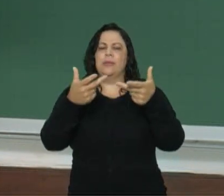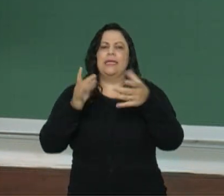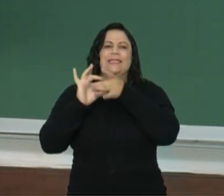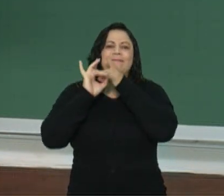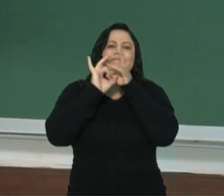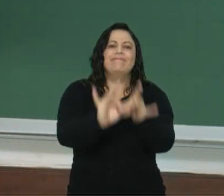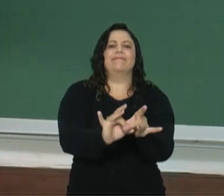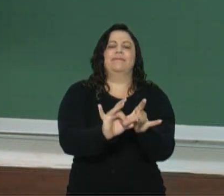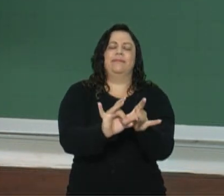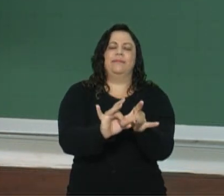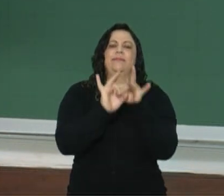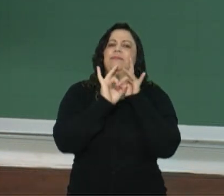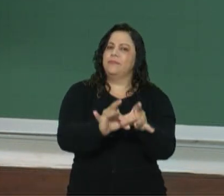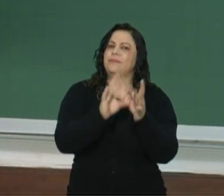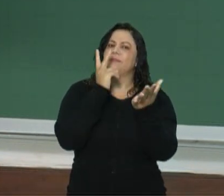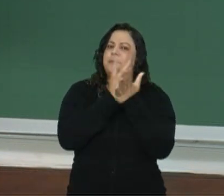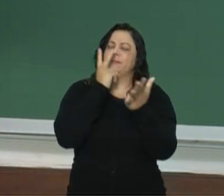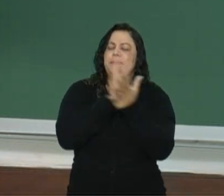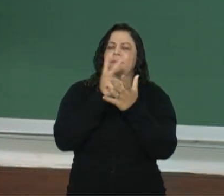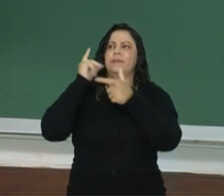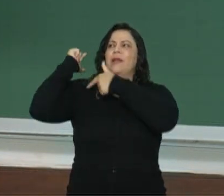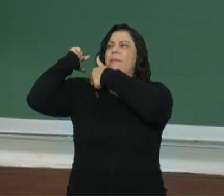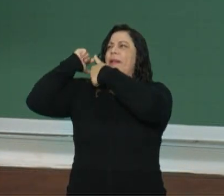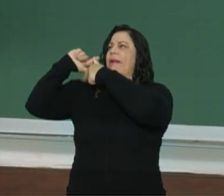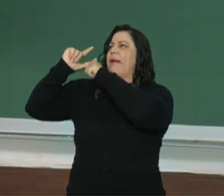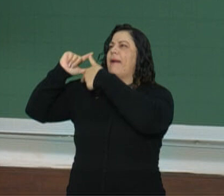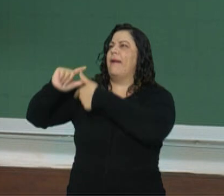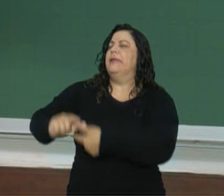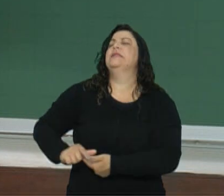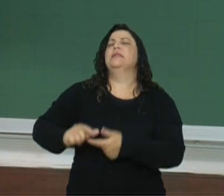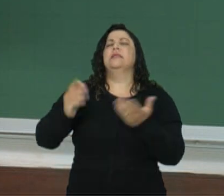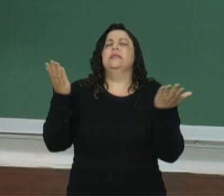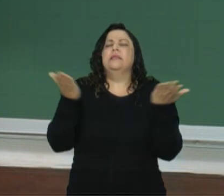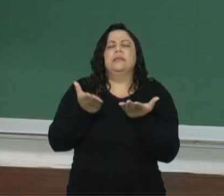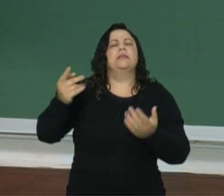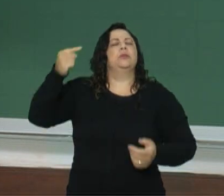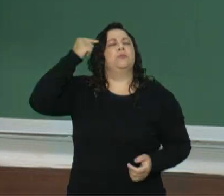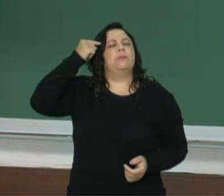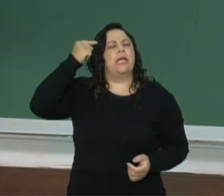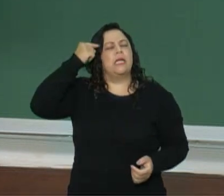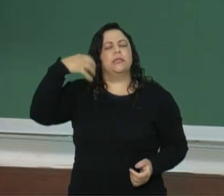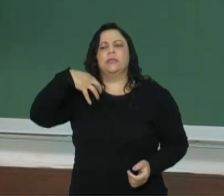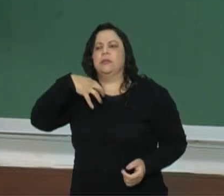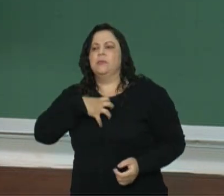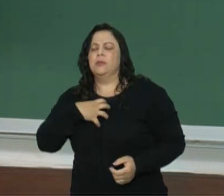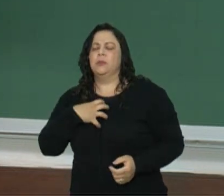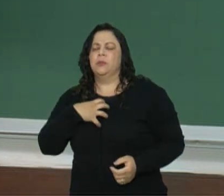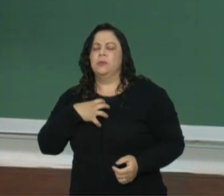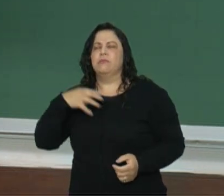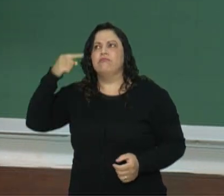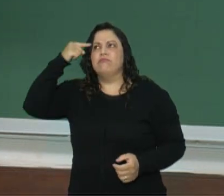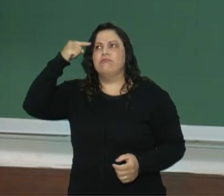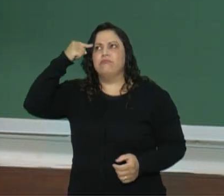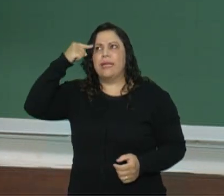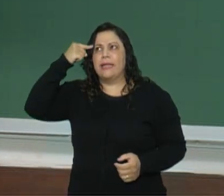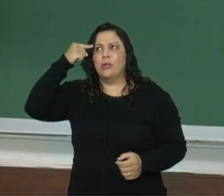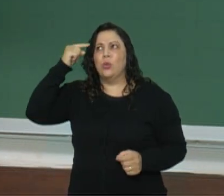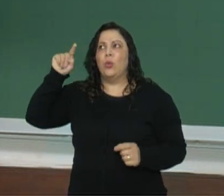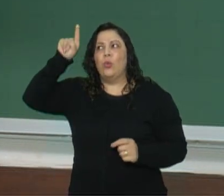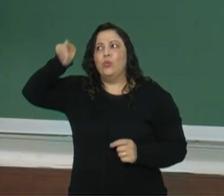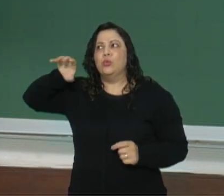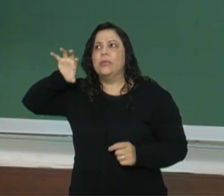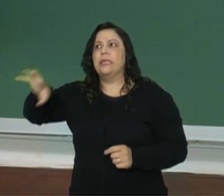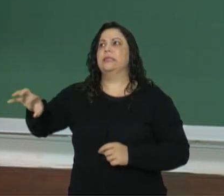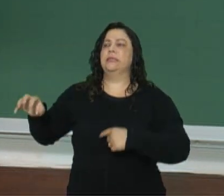da tradição que nós recebemos enquanto ética, pensar é uma coisa e sentir é outra, nesse modelo